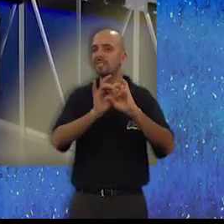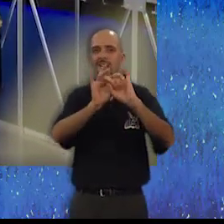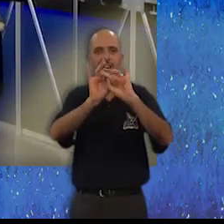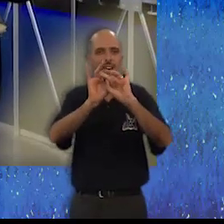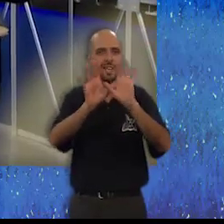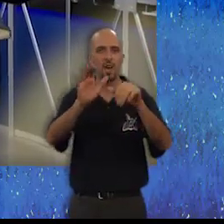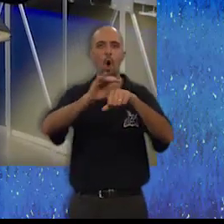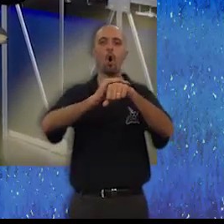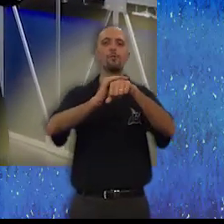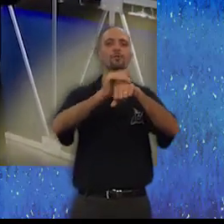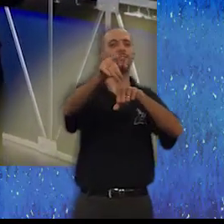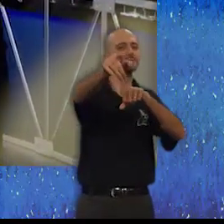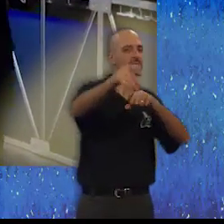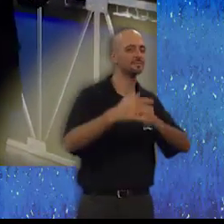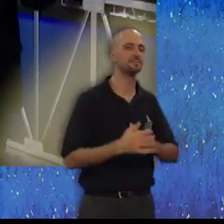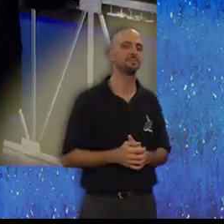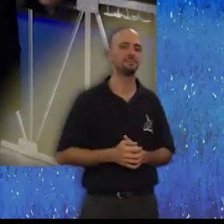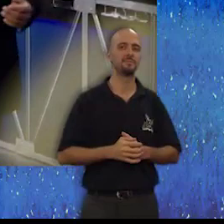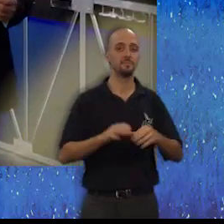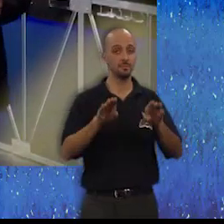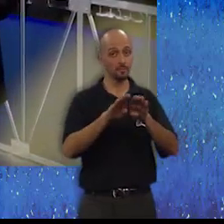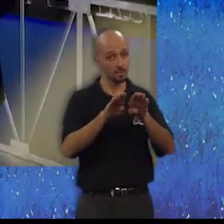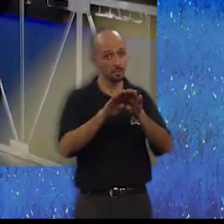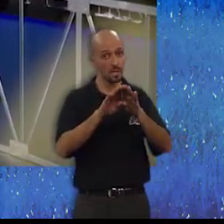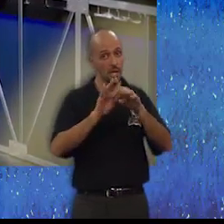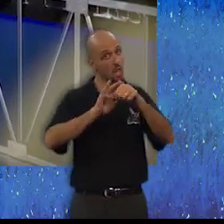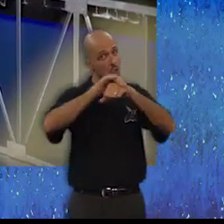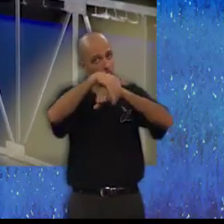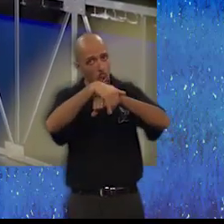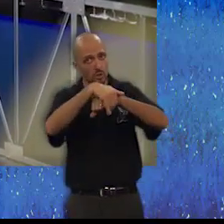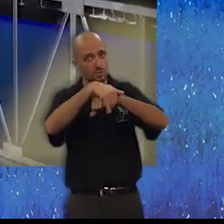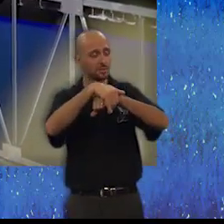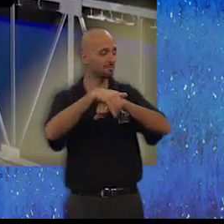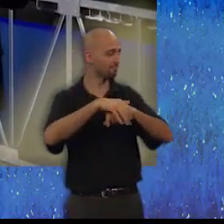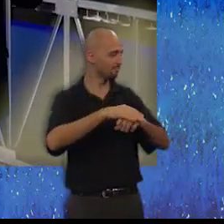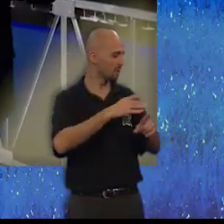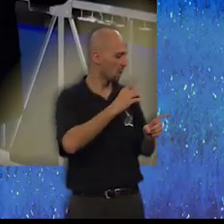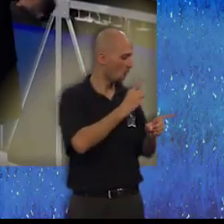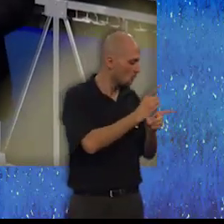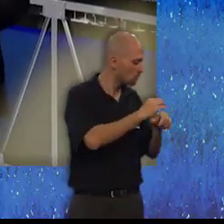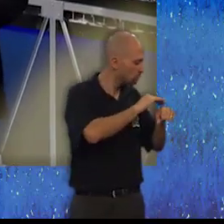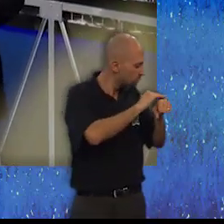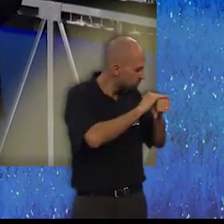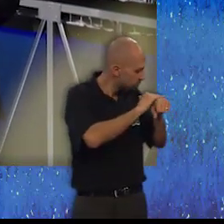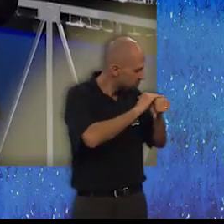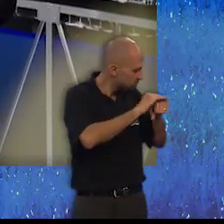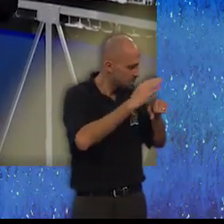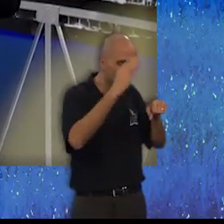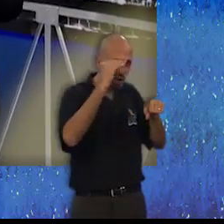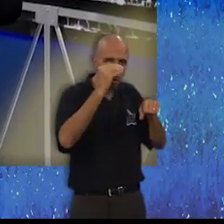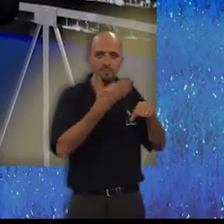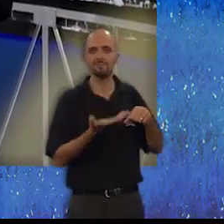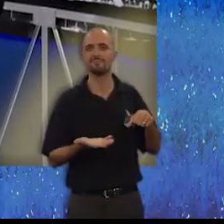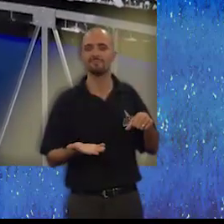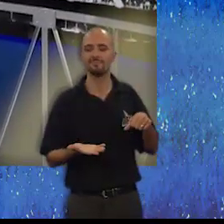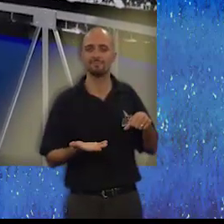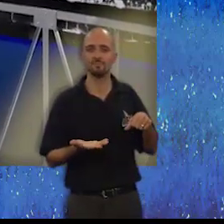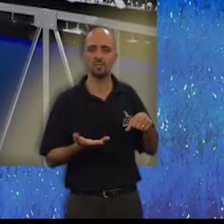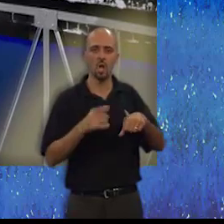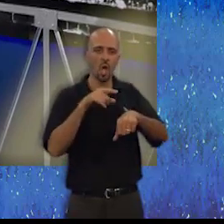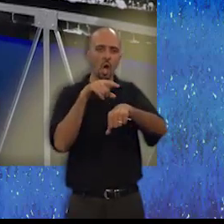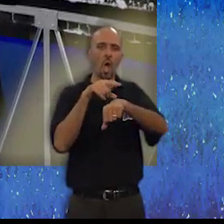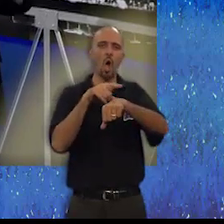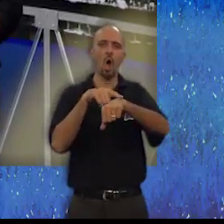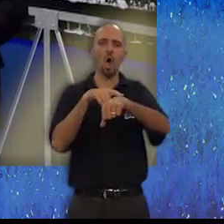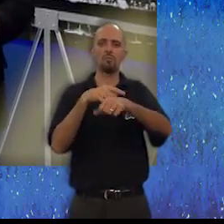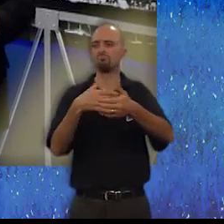E assim, Jesus recebeu Nicodemos à noite. Ok, você quer falar comigo à noite? Vamos conversar à noite. O problema não é a hora que